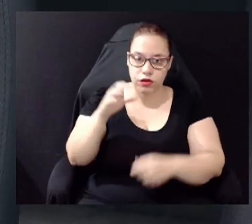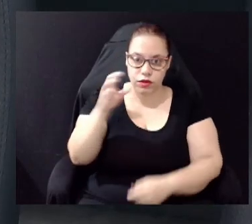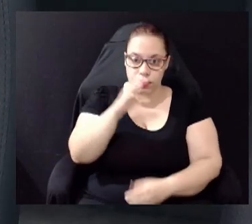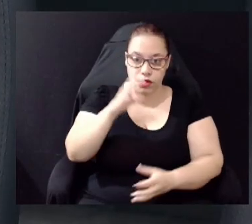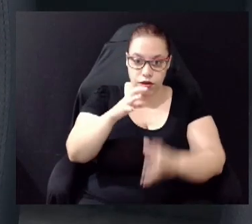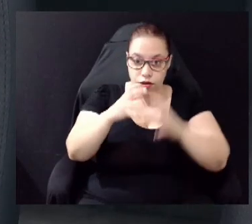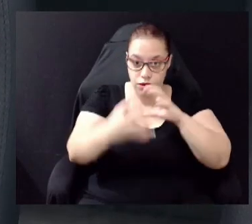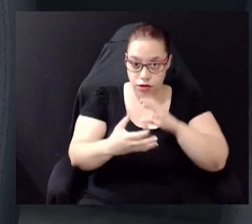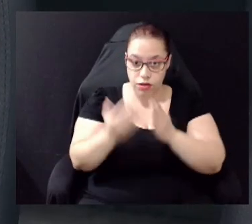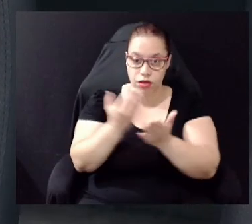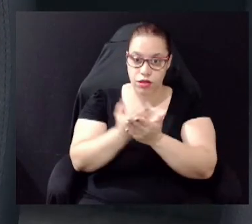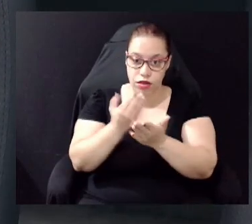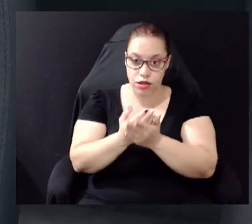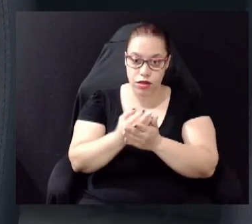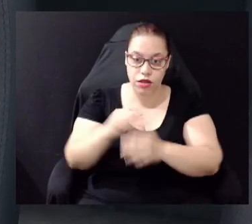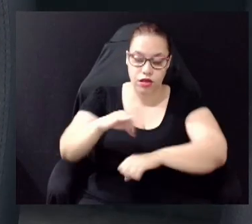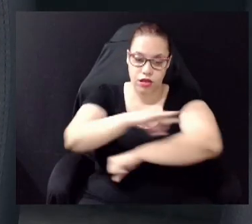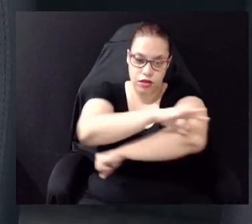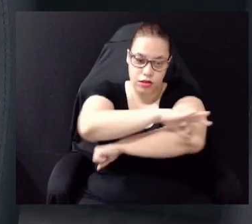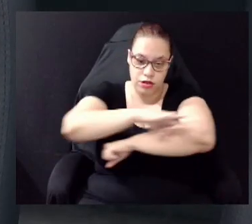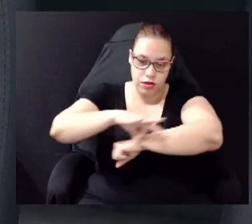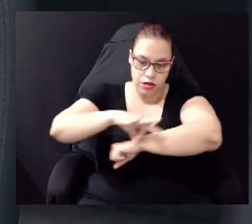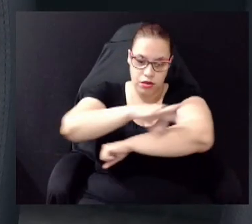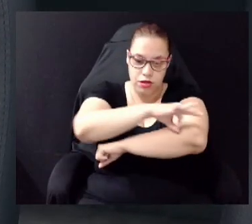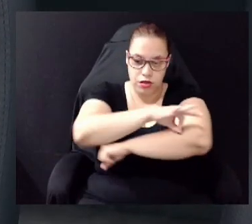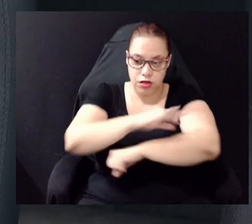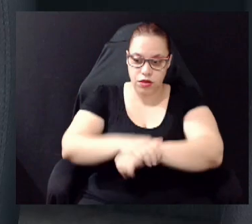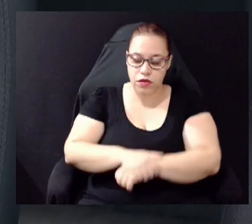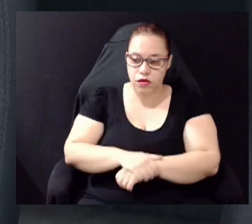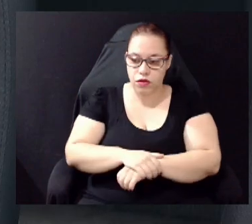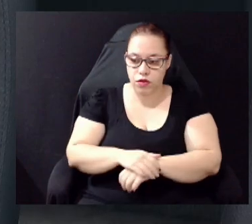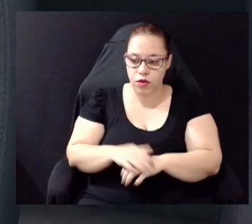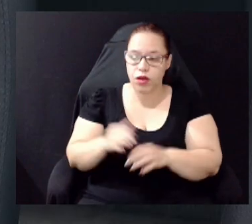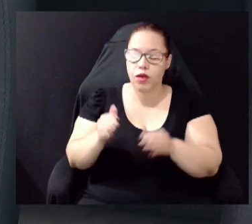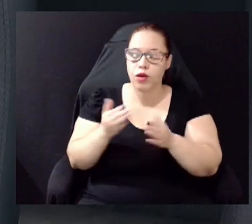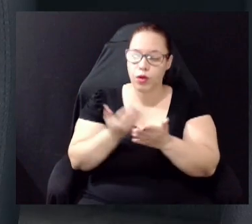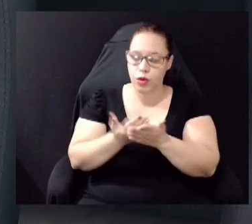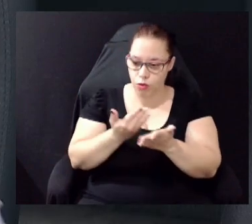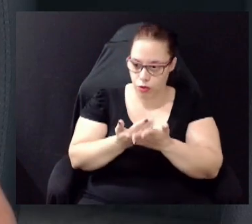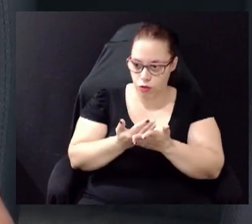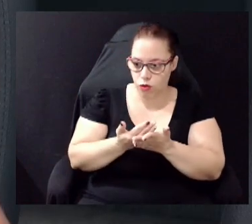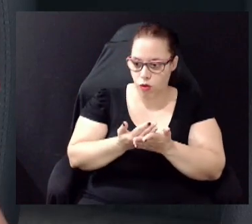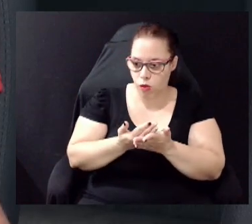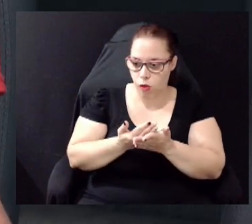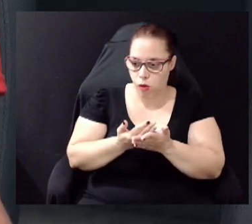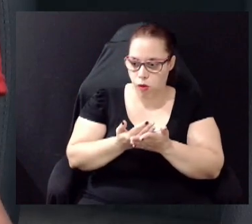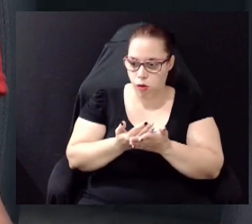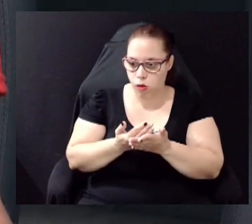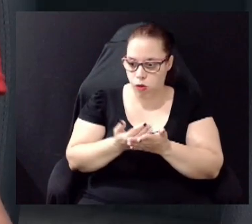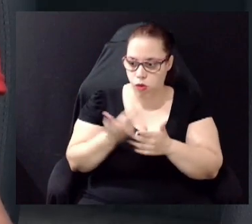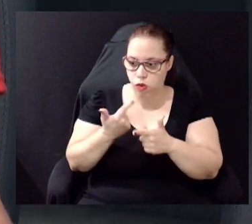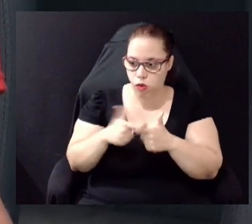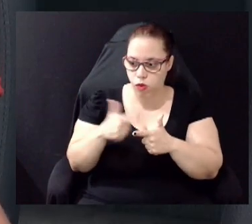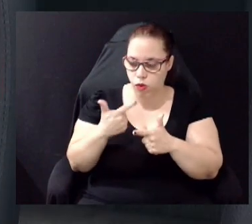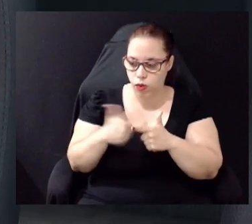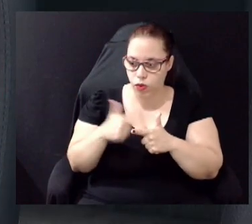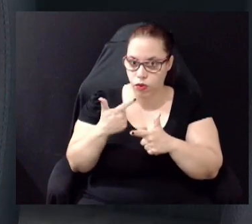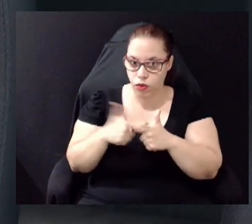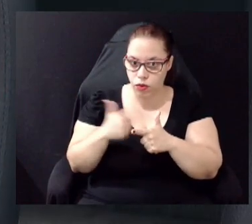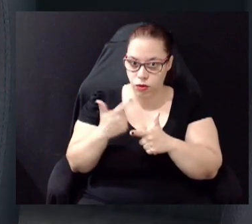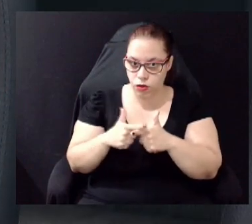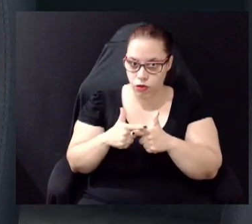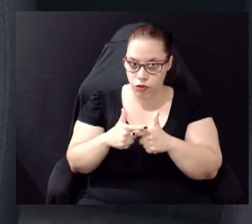de arquitetura, estudamos paisagismo e um dos problemas que